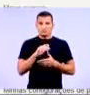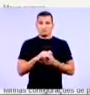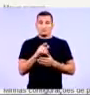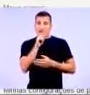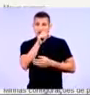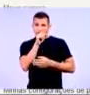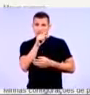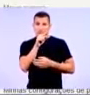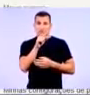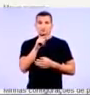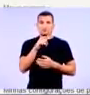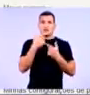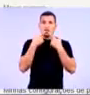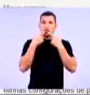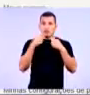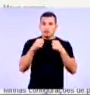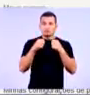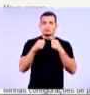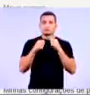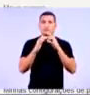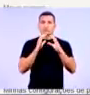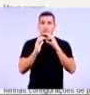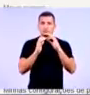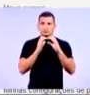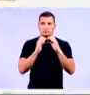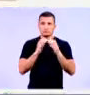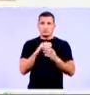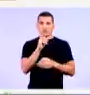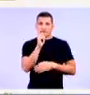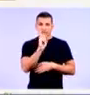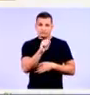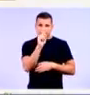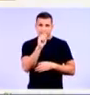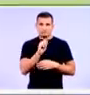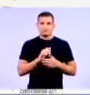nome da atividade é linguagem e comunicação. Eu clico em cima.